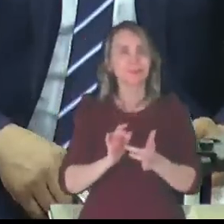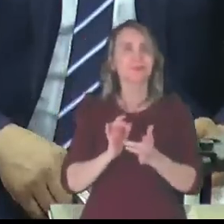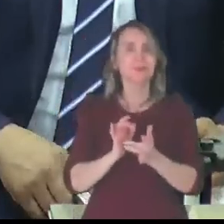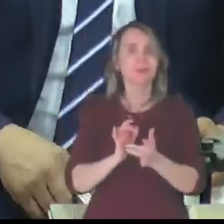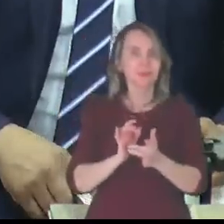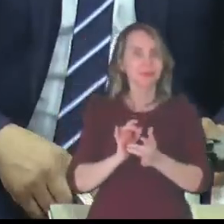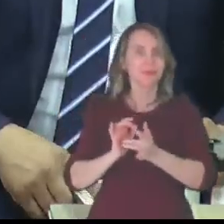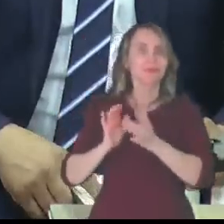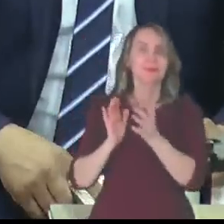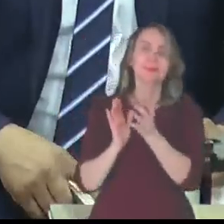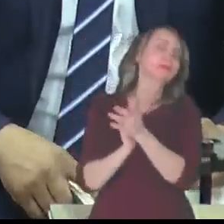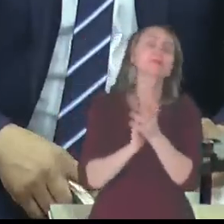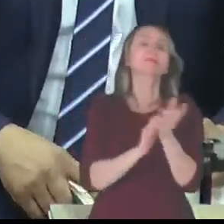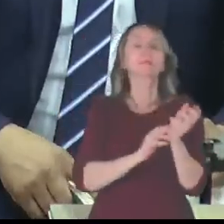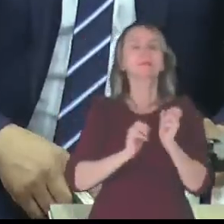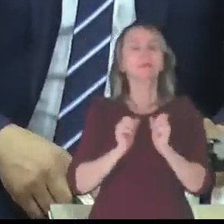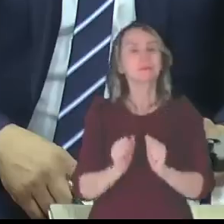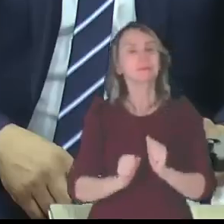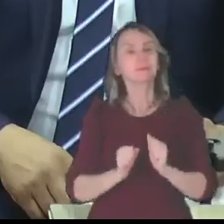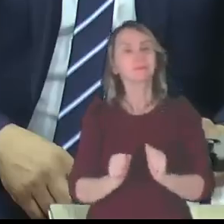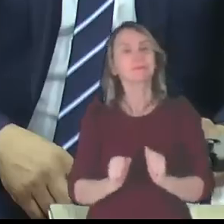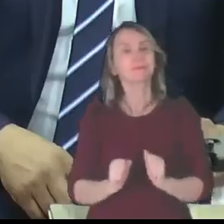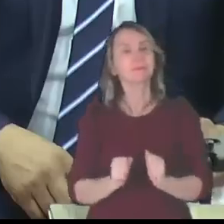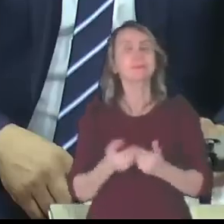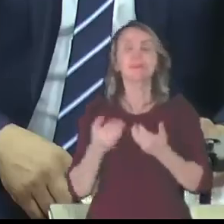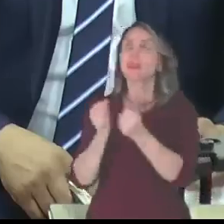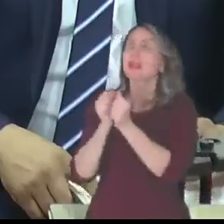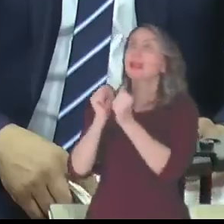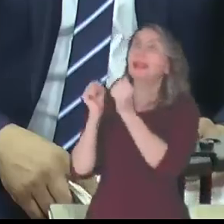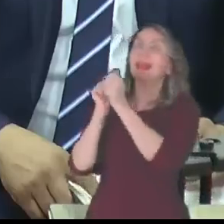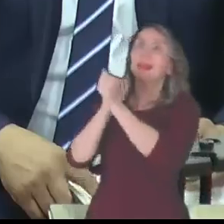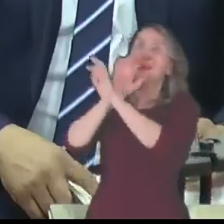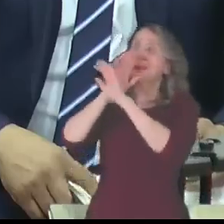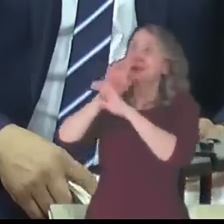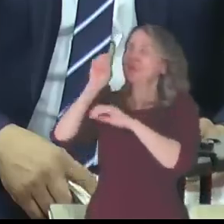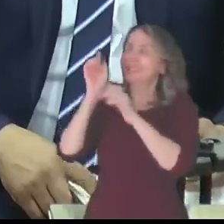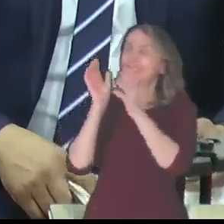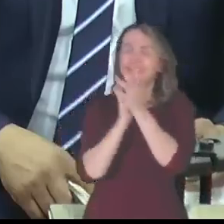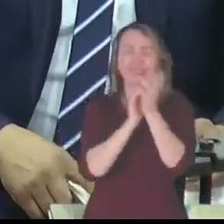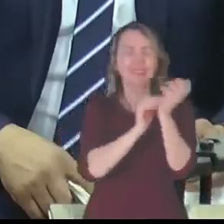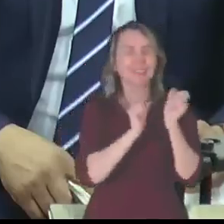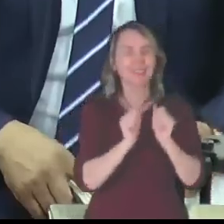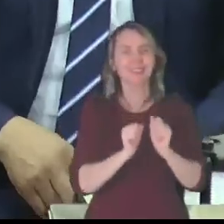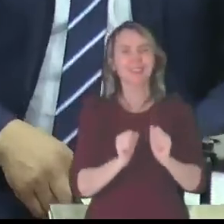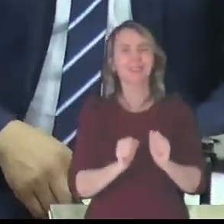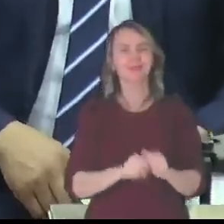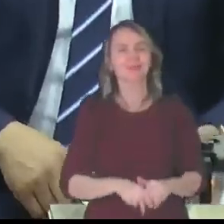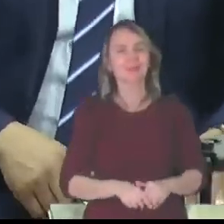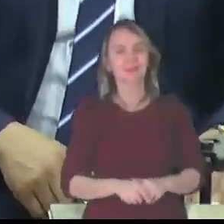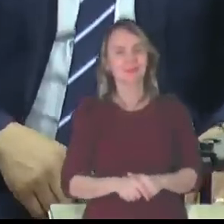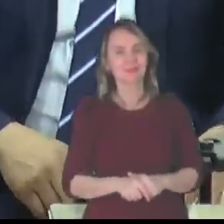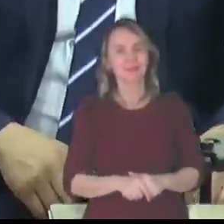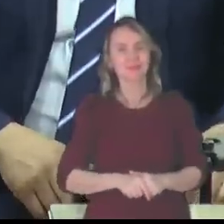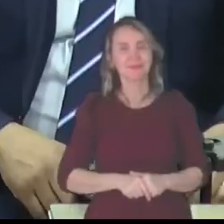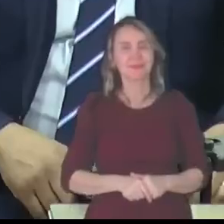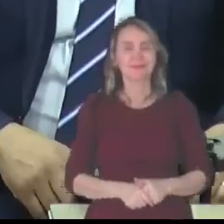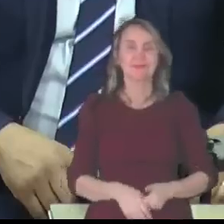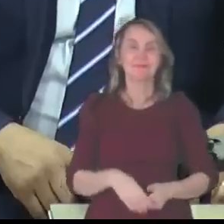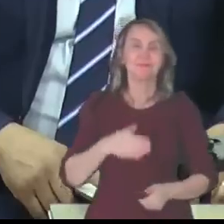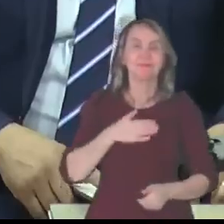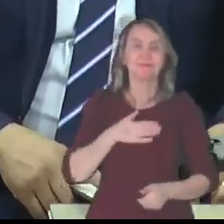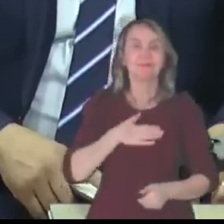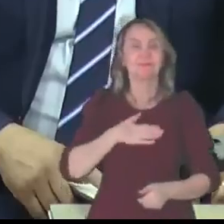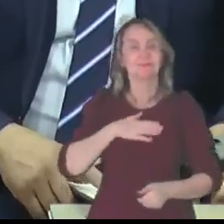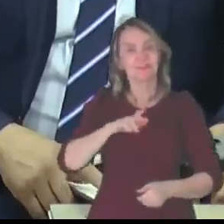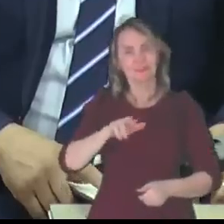dá para dar Aleluia para Jesus dá para dar Aleluia para Jesus nessa noite meus irmãos